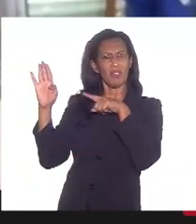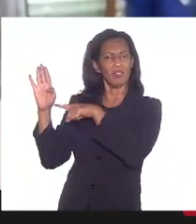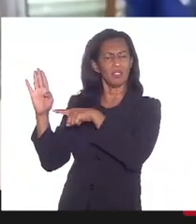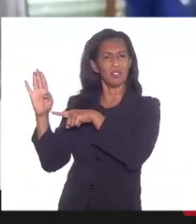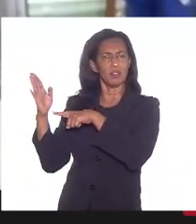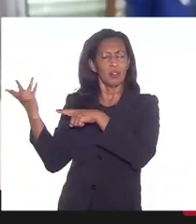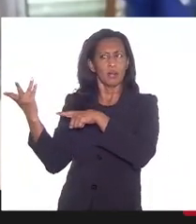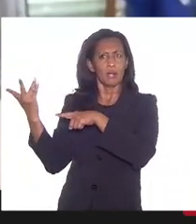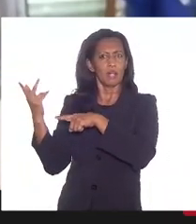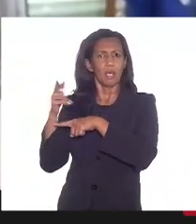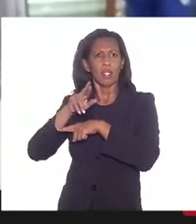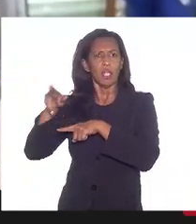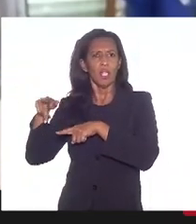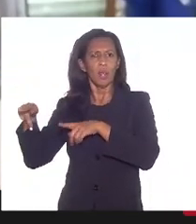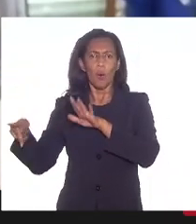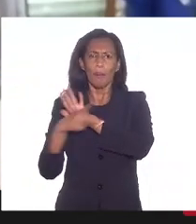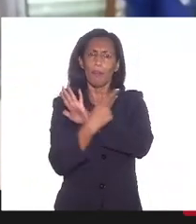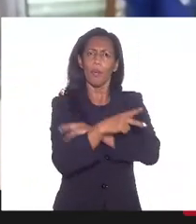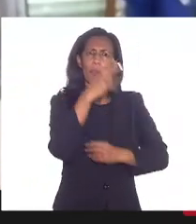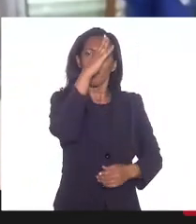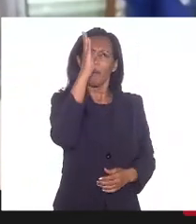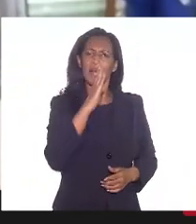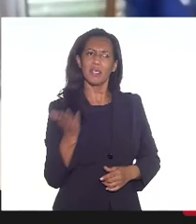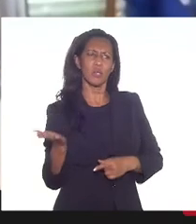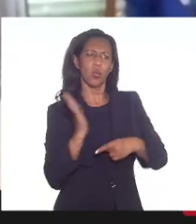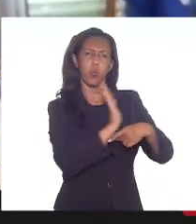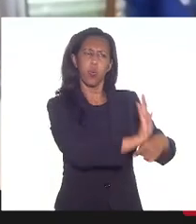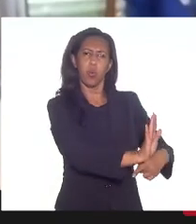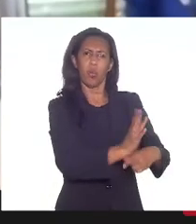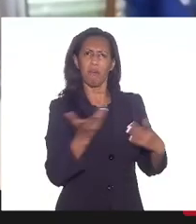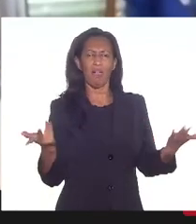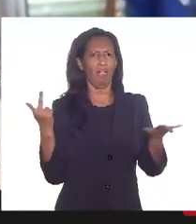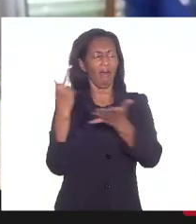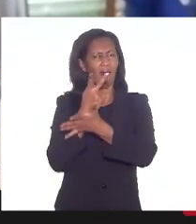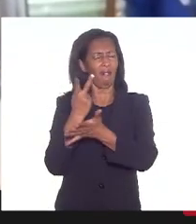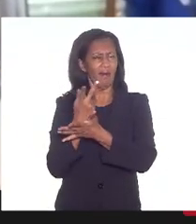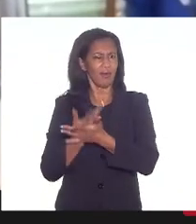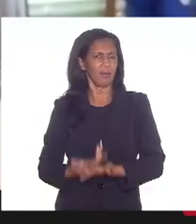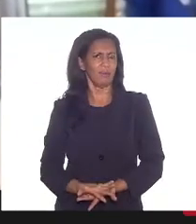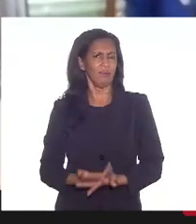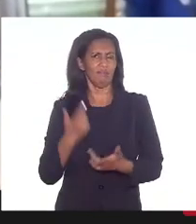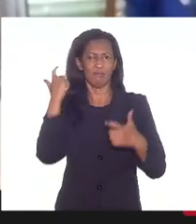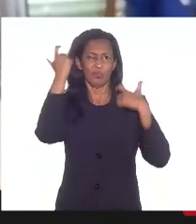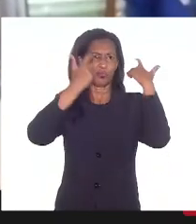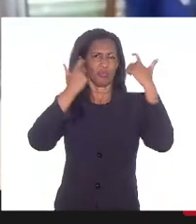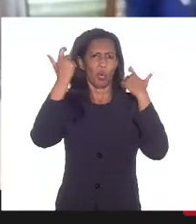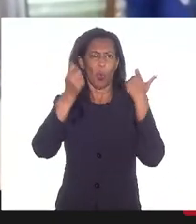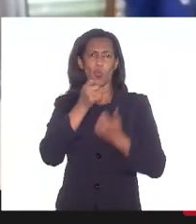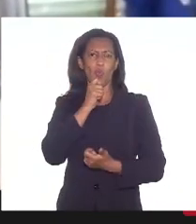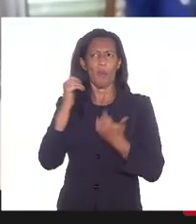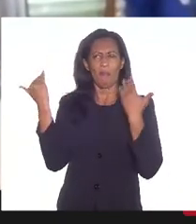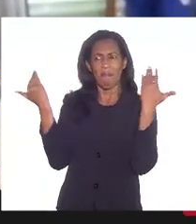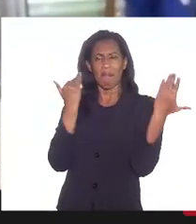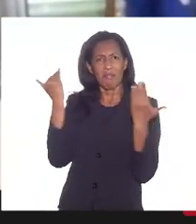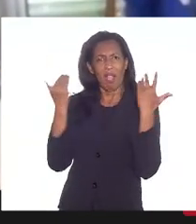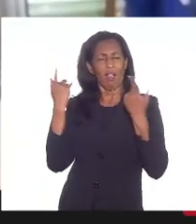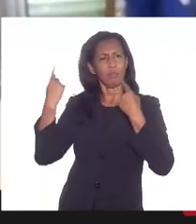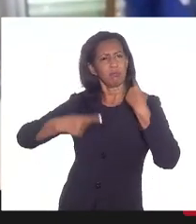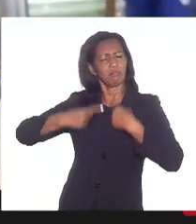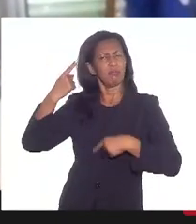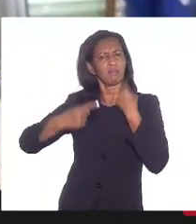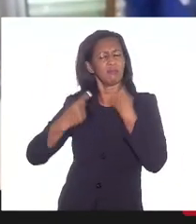ser rejetado na nossa costa. Uma coisa meio surreal, coisa louca, não tem paralelo do ponto de vista da discussão